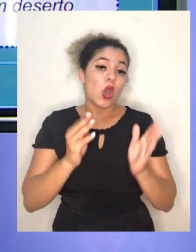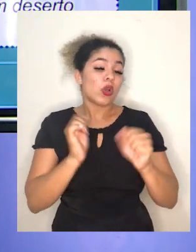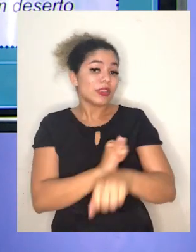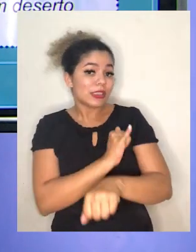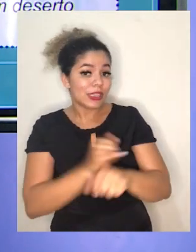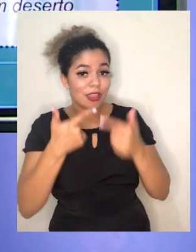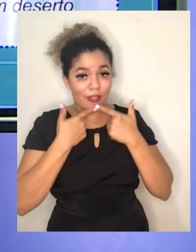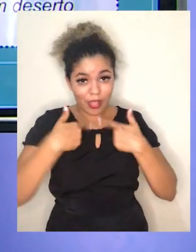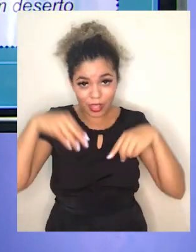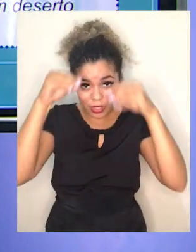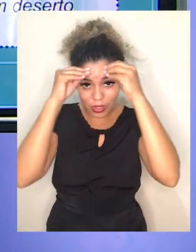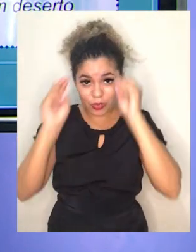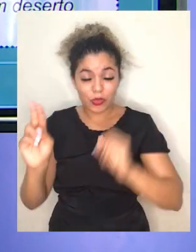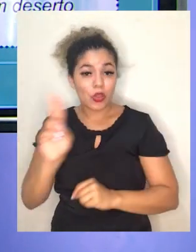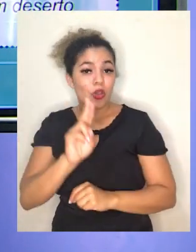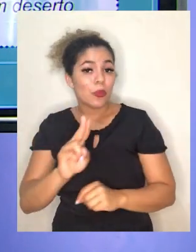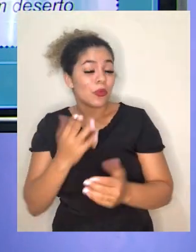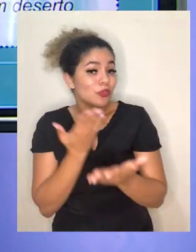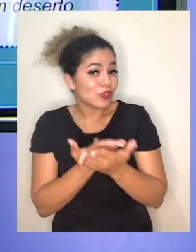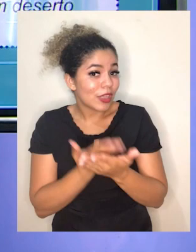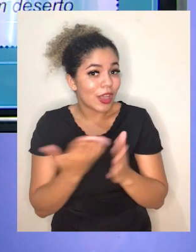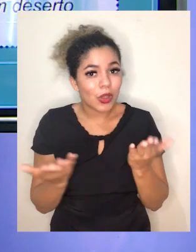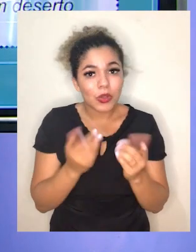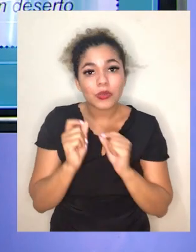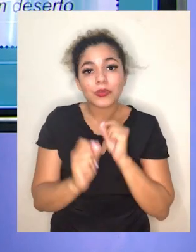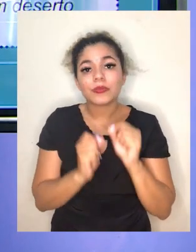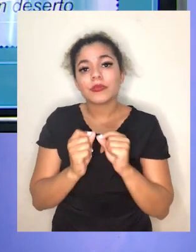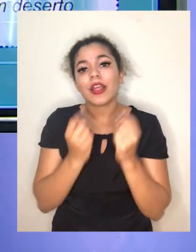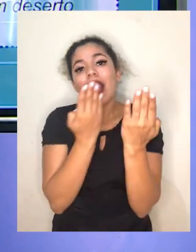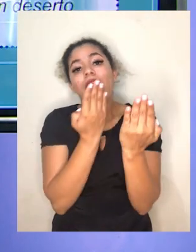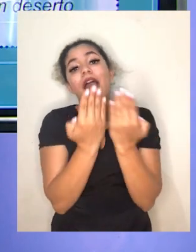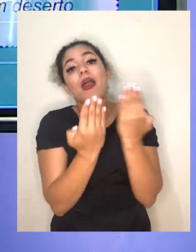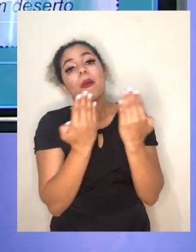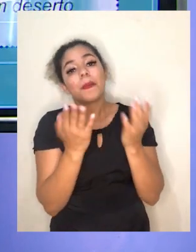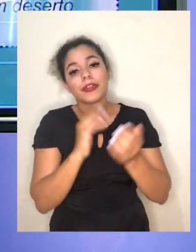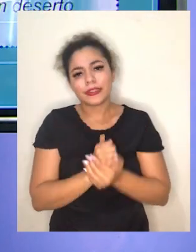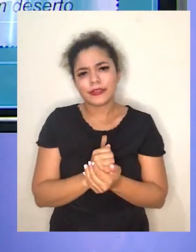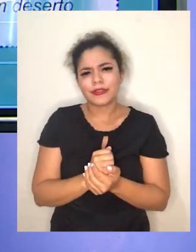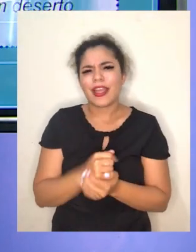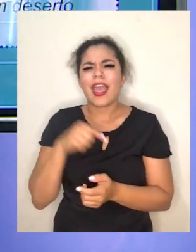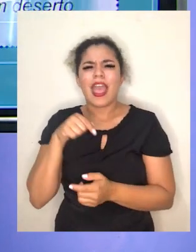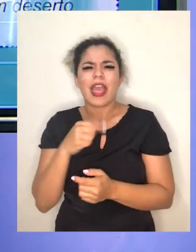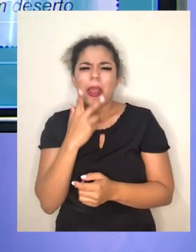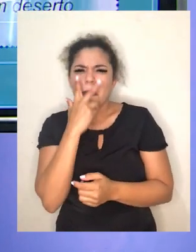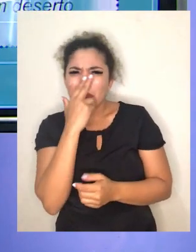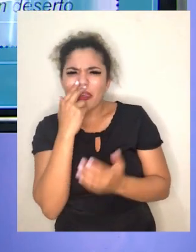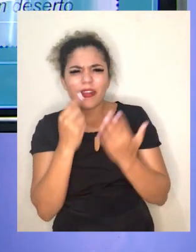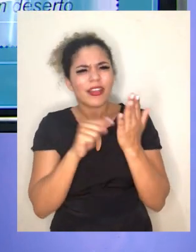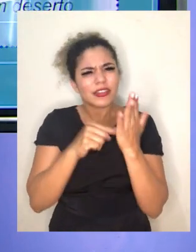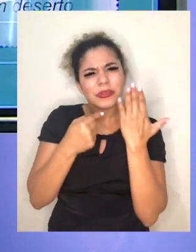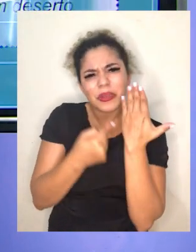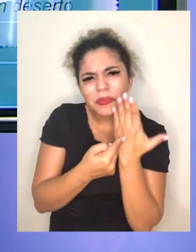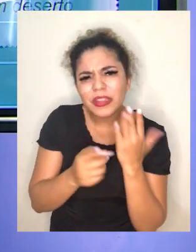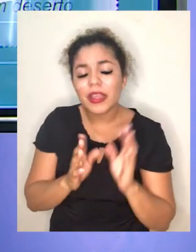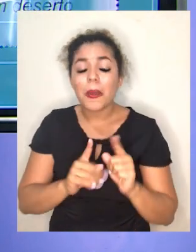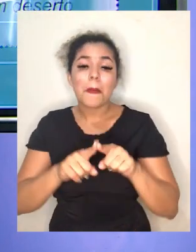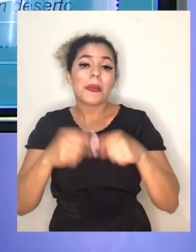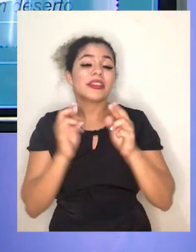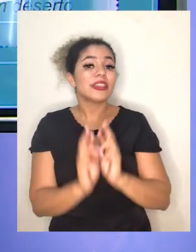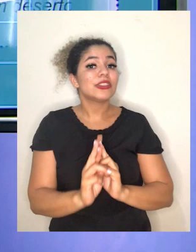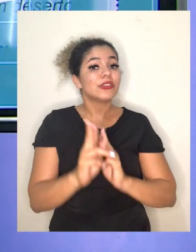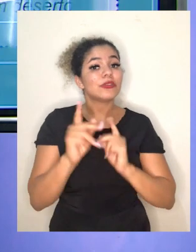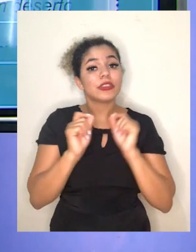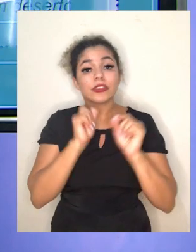Outra figura de linguagem que nós vamos estudá-la hoje é a comparação. Ela é muito parecida com a metáfora. A